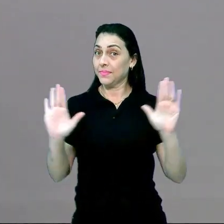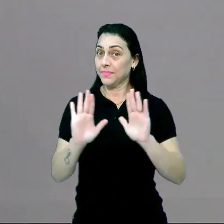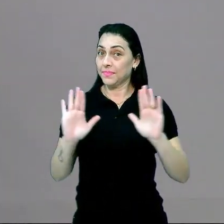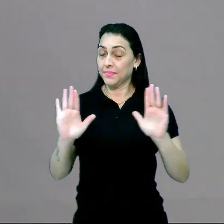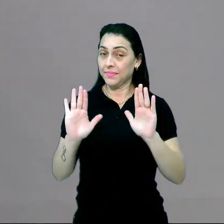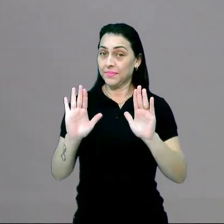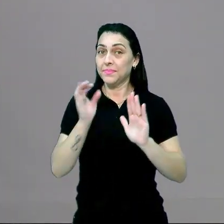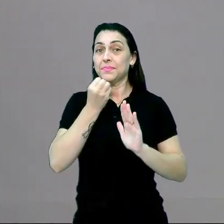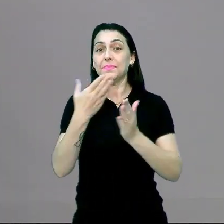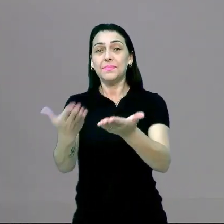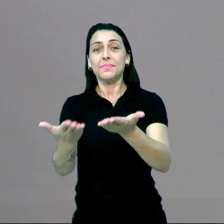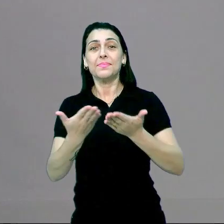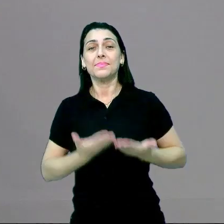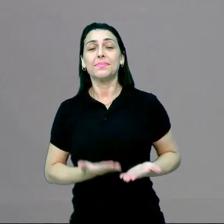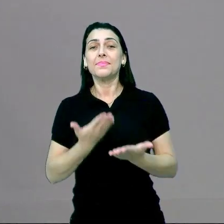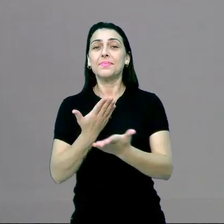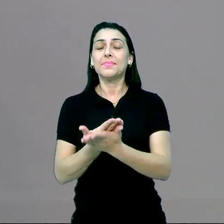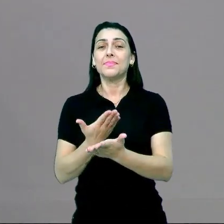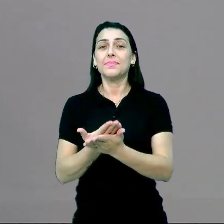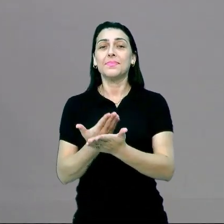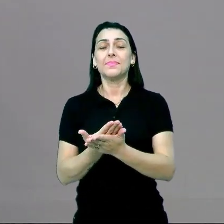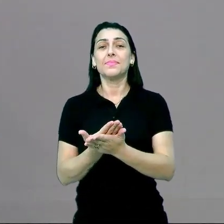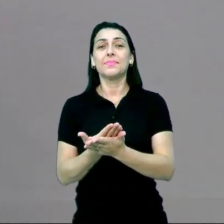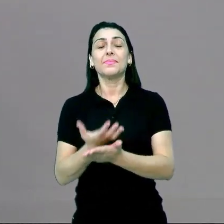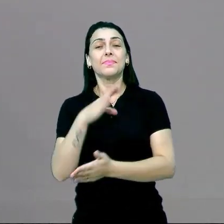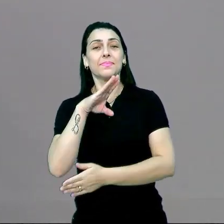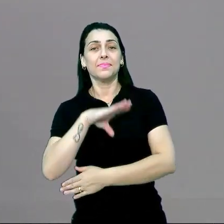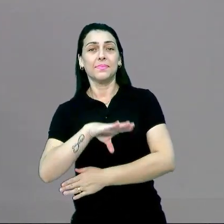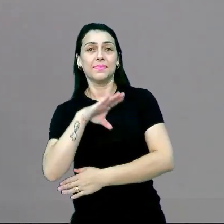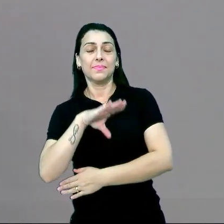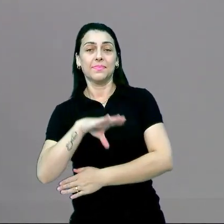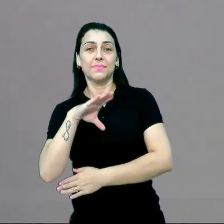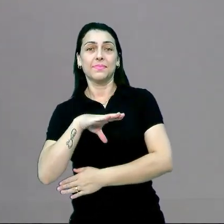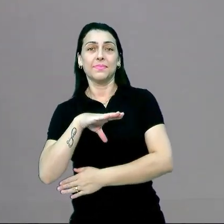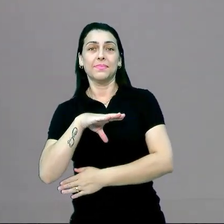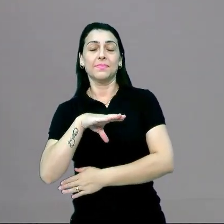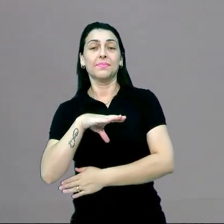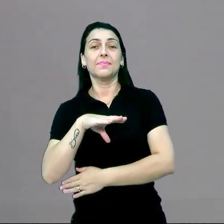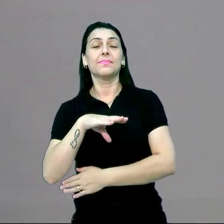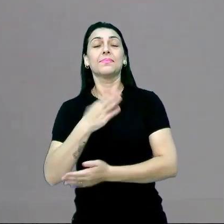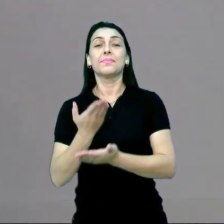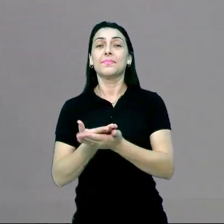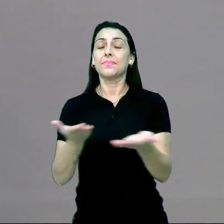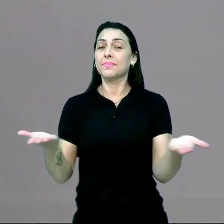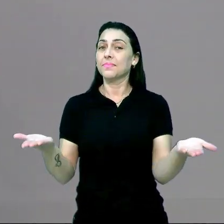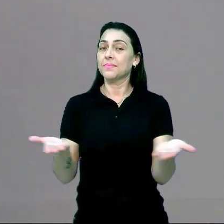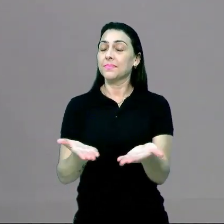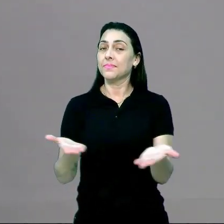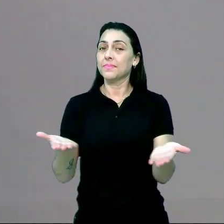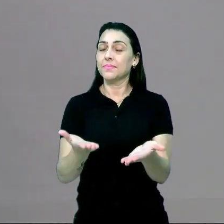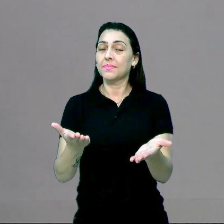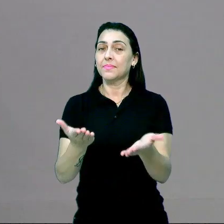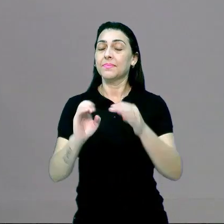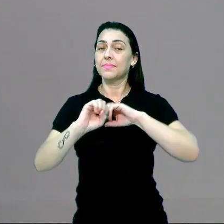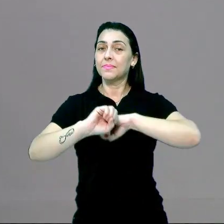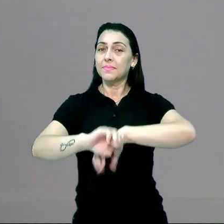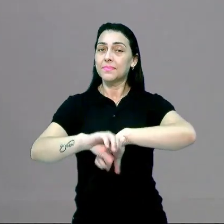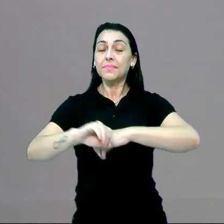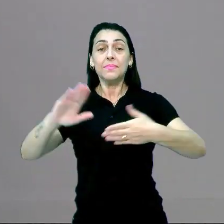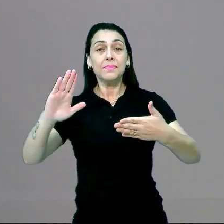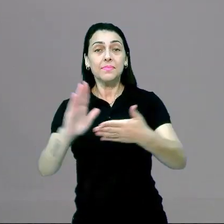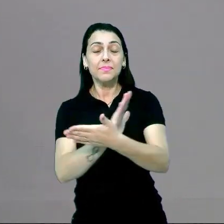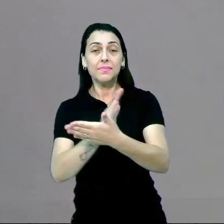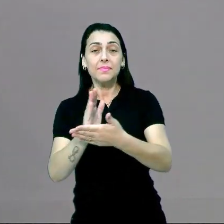Olá, sejam bem-vindos a mais uma aula de língua portuguesa. Na nossa aula de hoje, nós iremos trabalhar